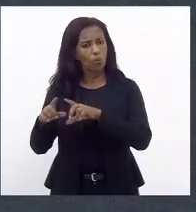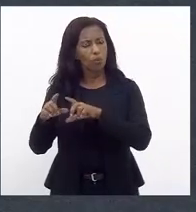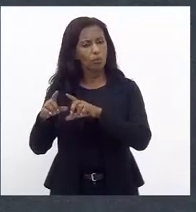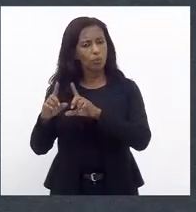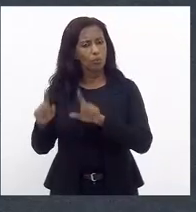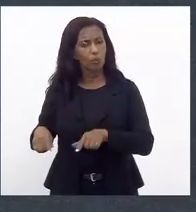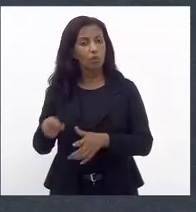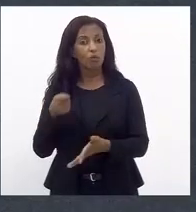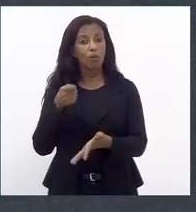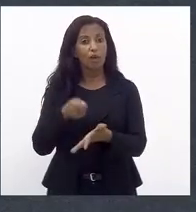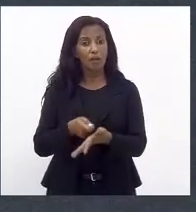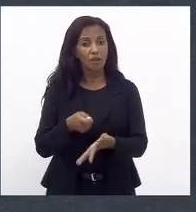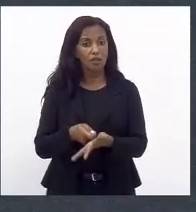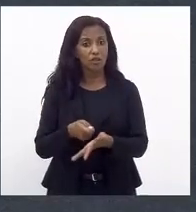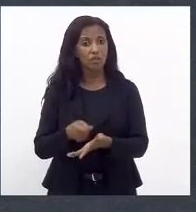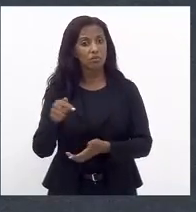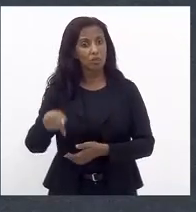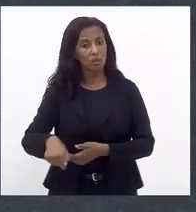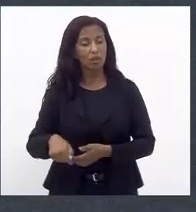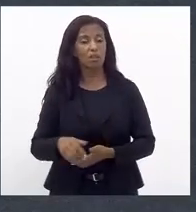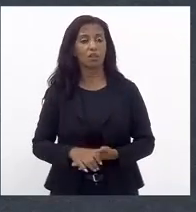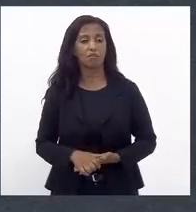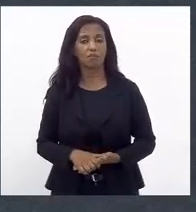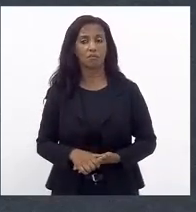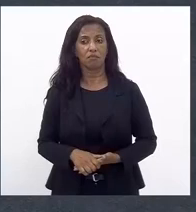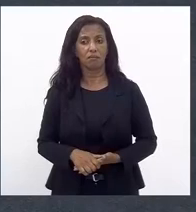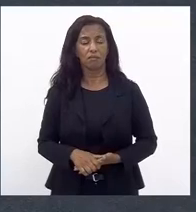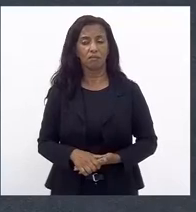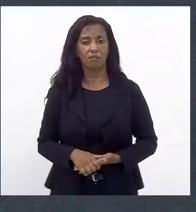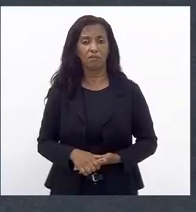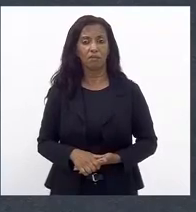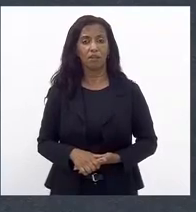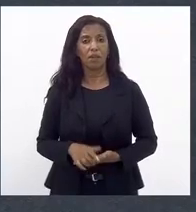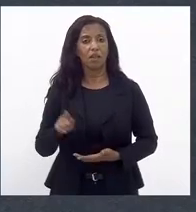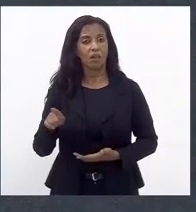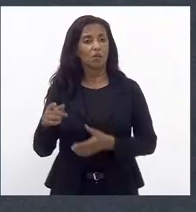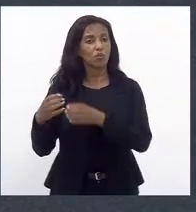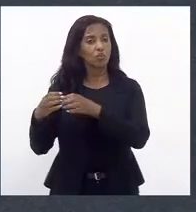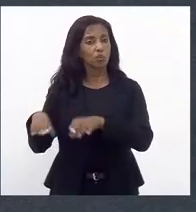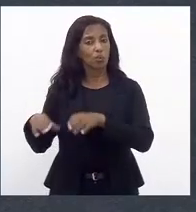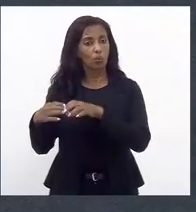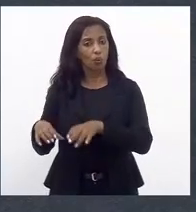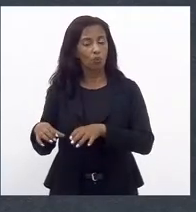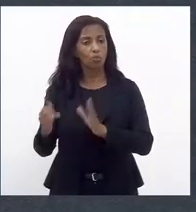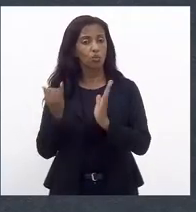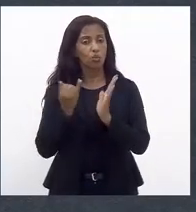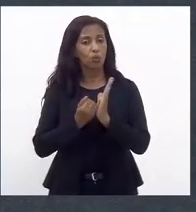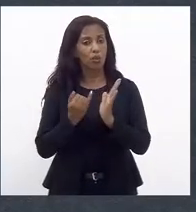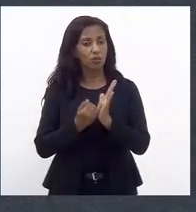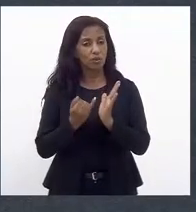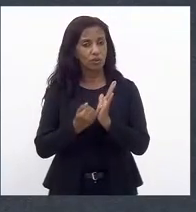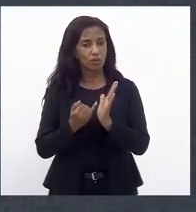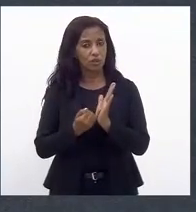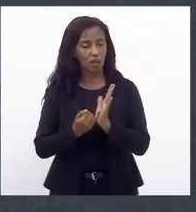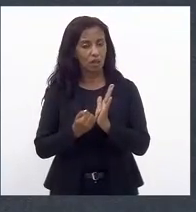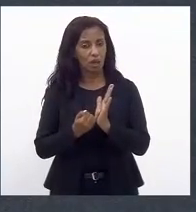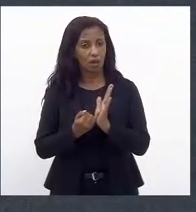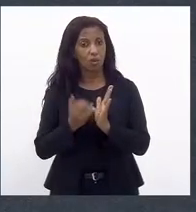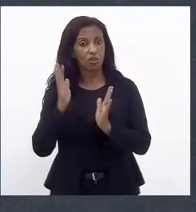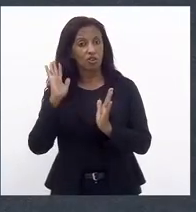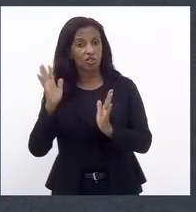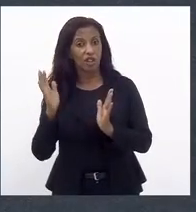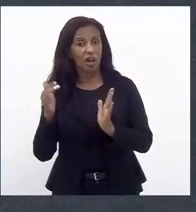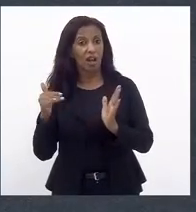ficou garantido neste plenário que aqueles concursos cujo edital esteja